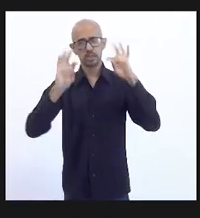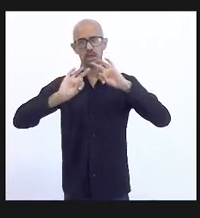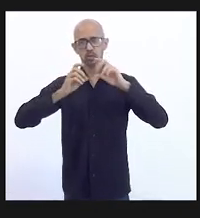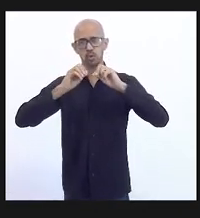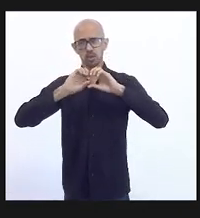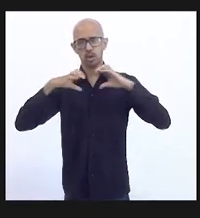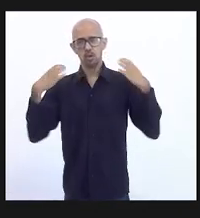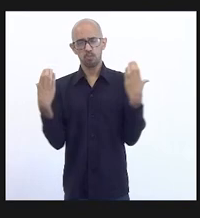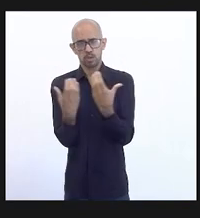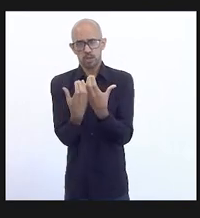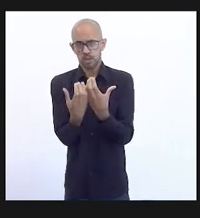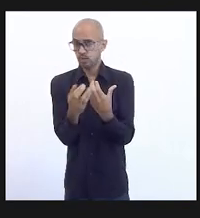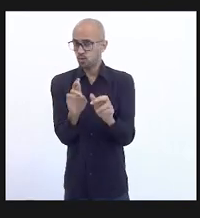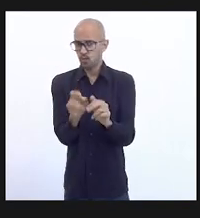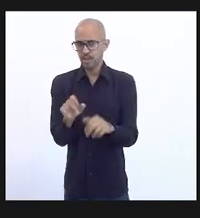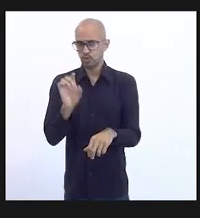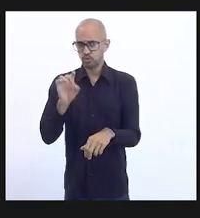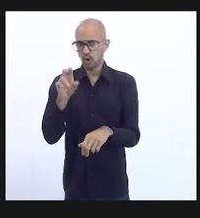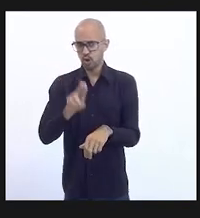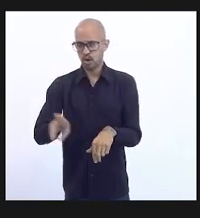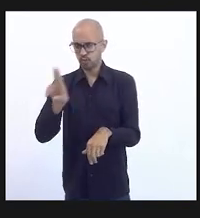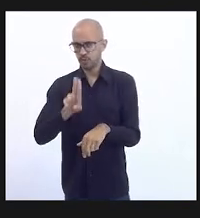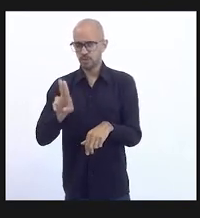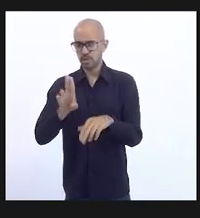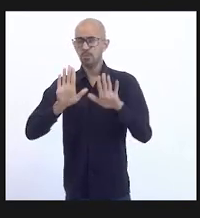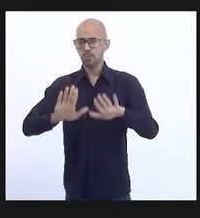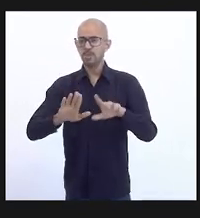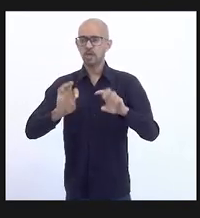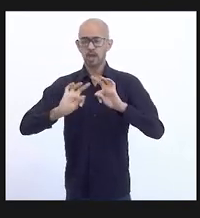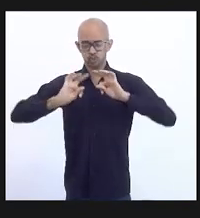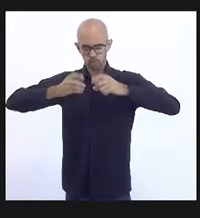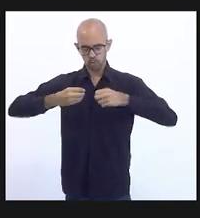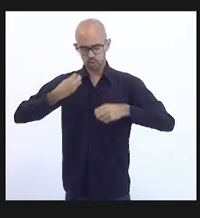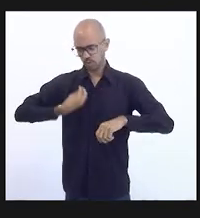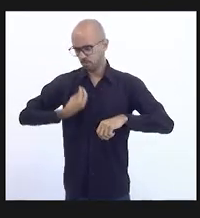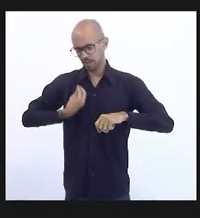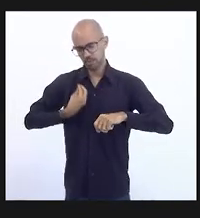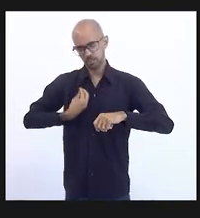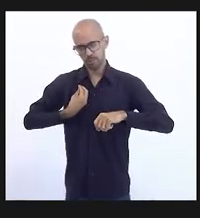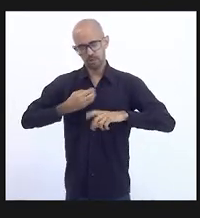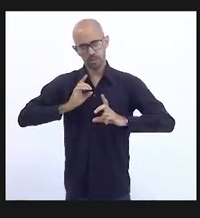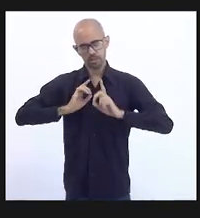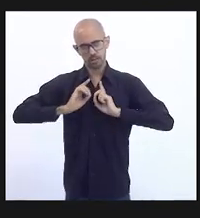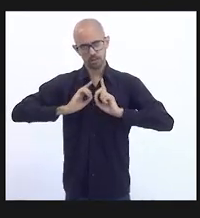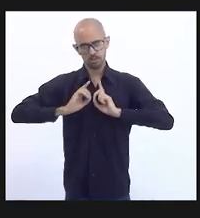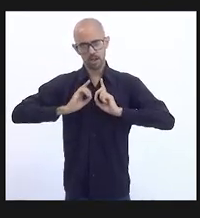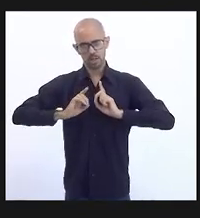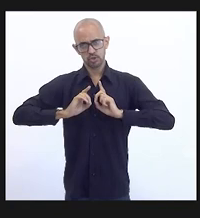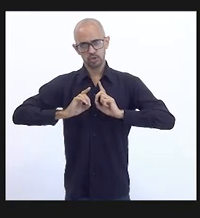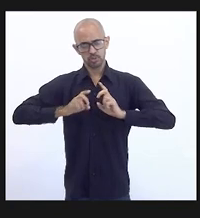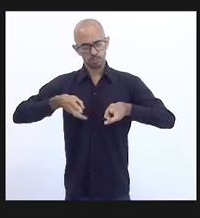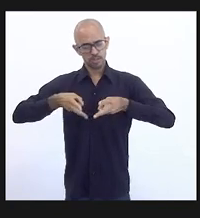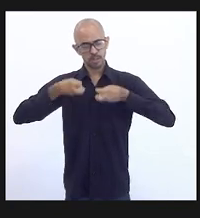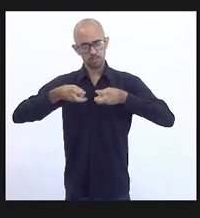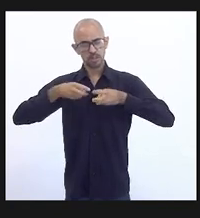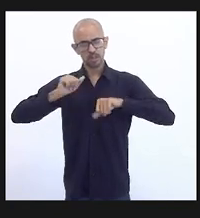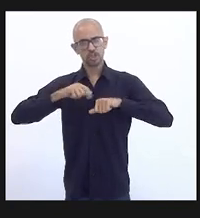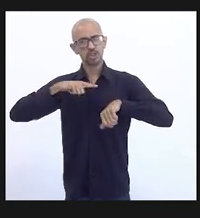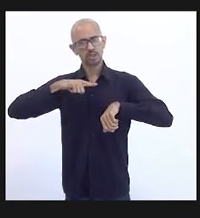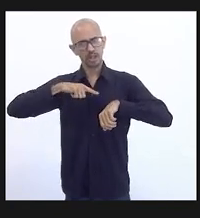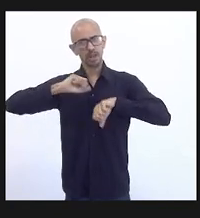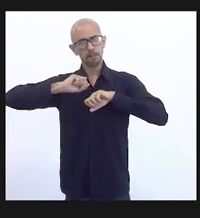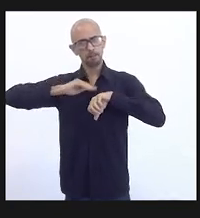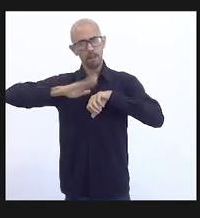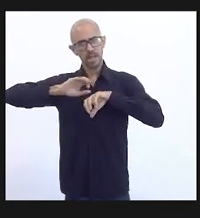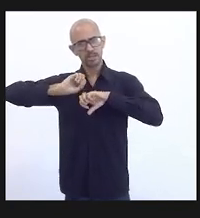comunidade, não só a universitária, mas também toda a comunidade que está participando desse debate, visando que a gente tenha mais ensino